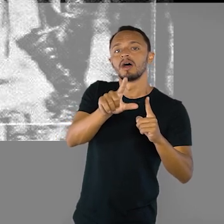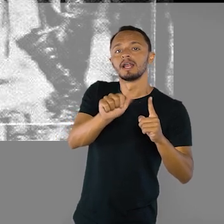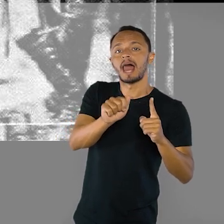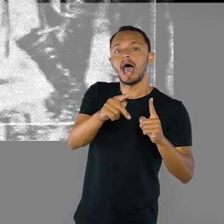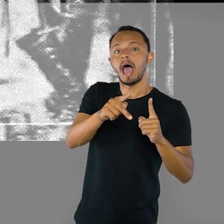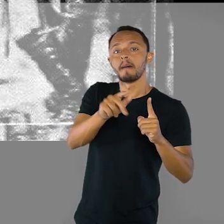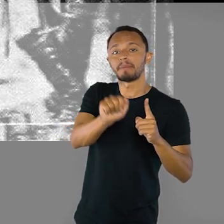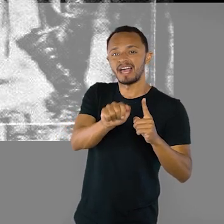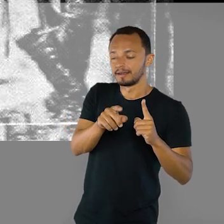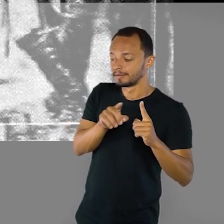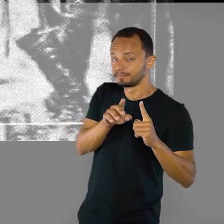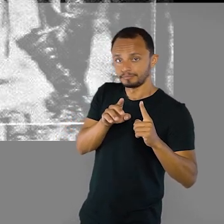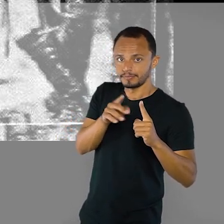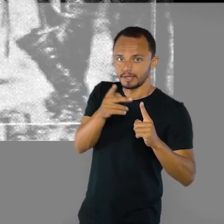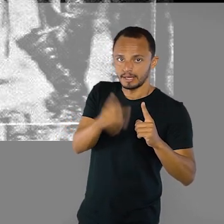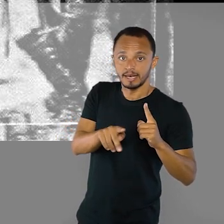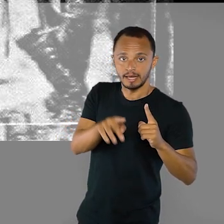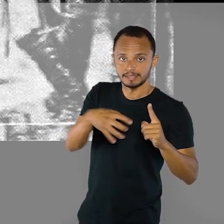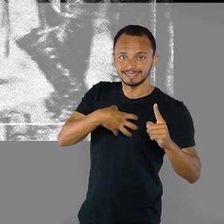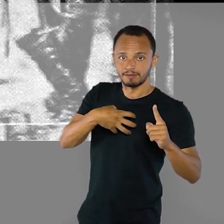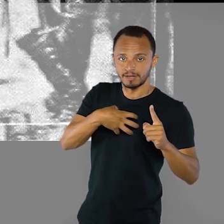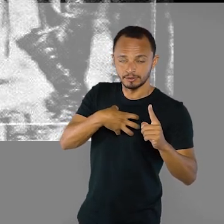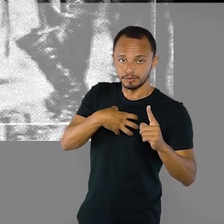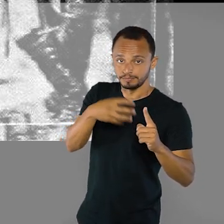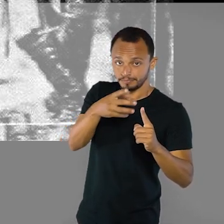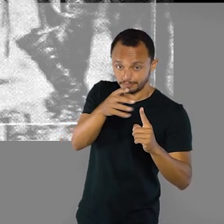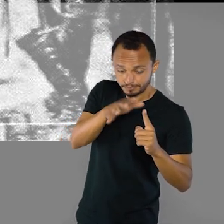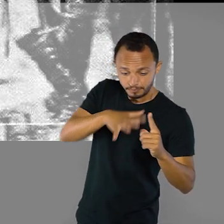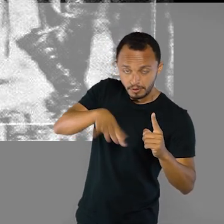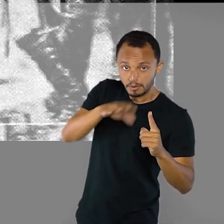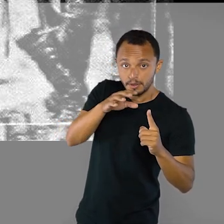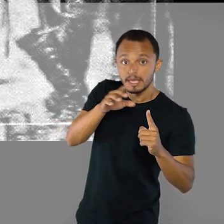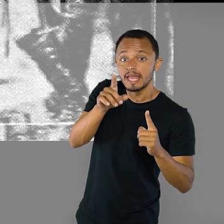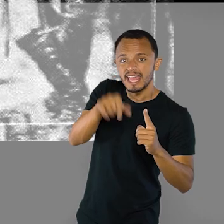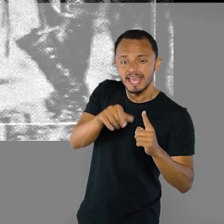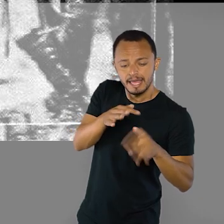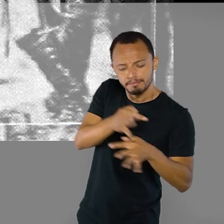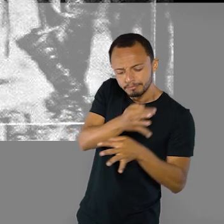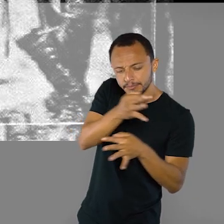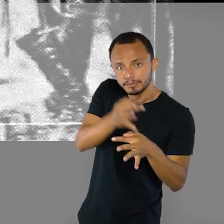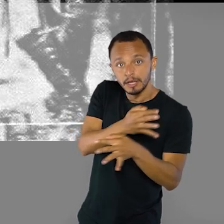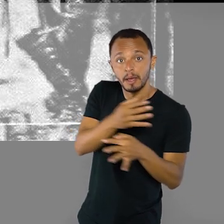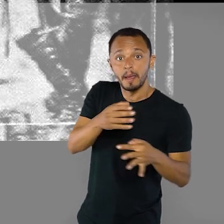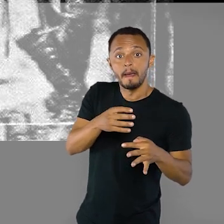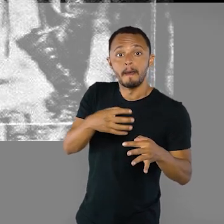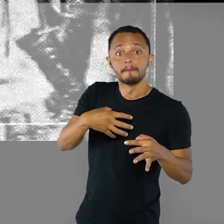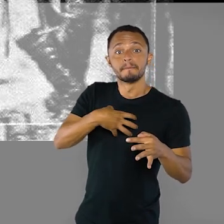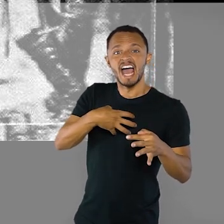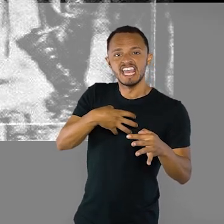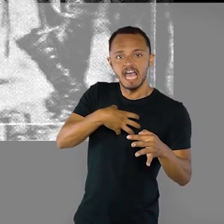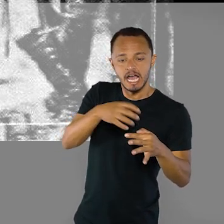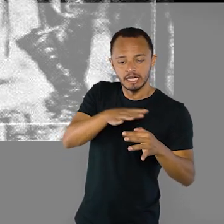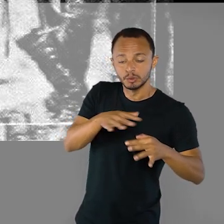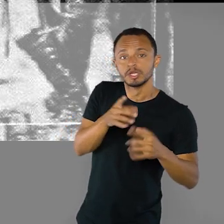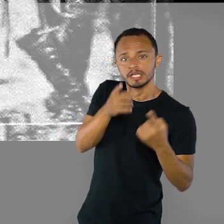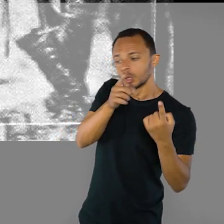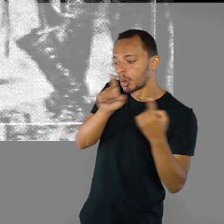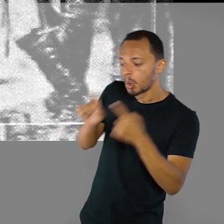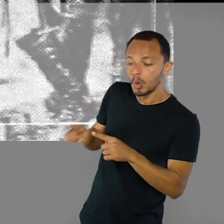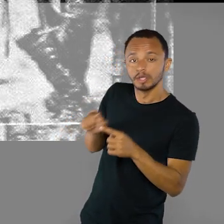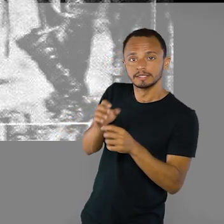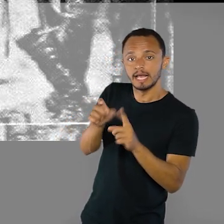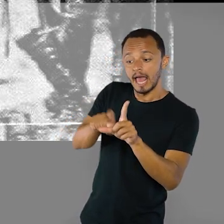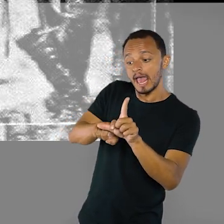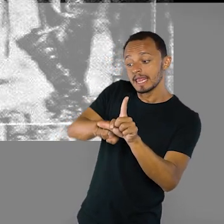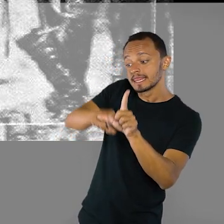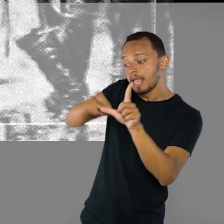pelo convento esse que abrigava revoltosos brasileiros, baianos que lutavam pela independência